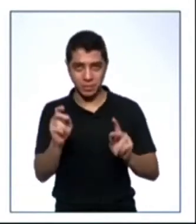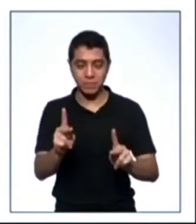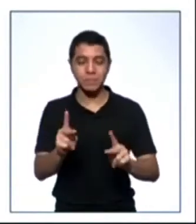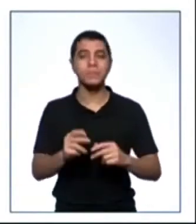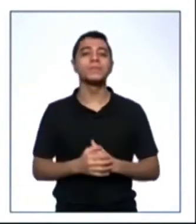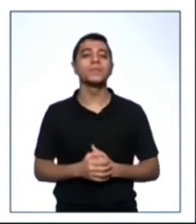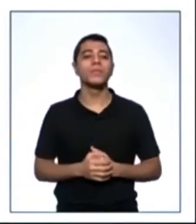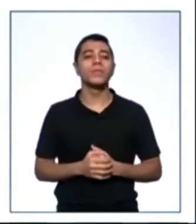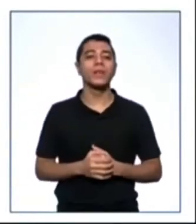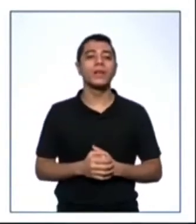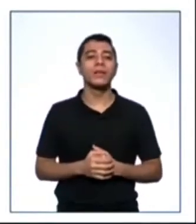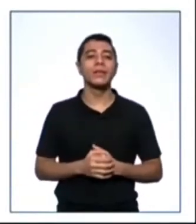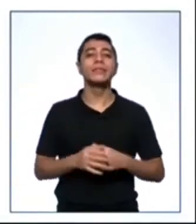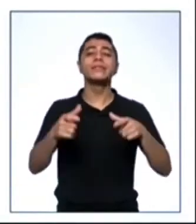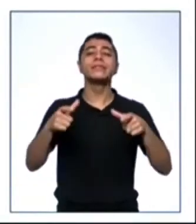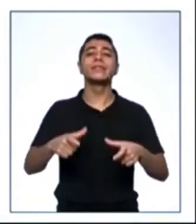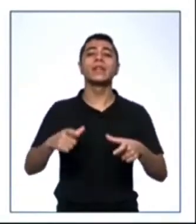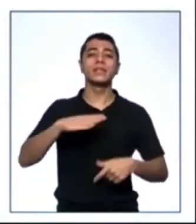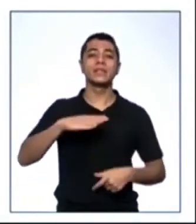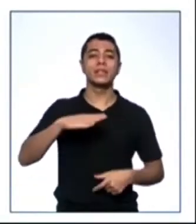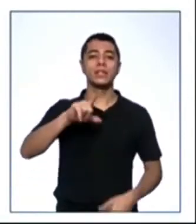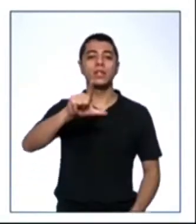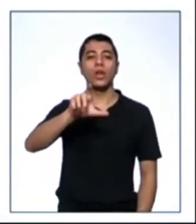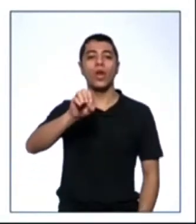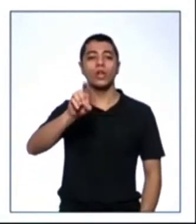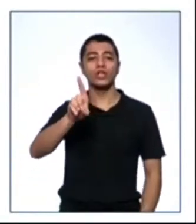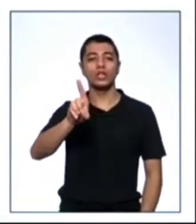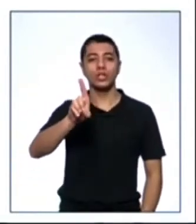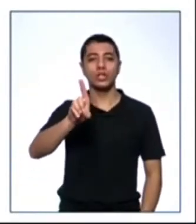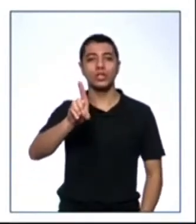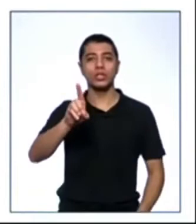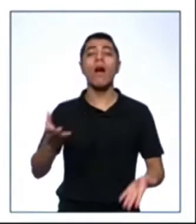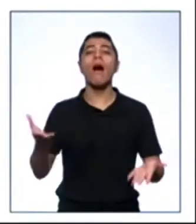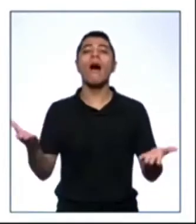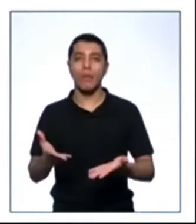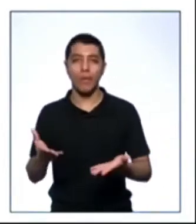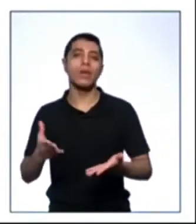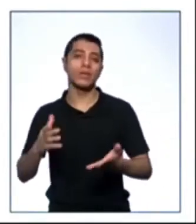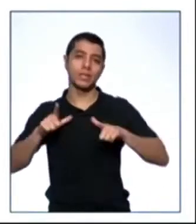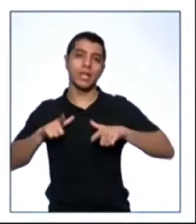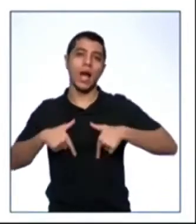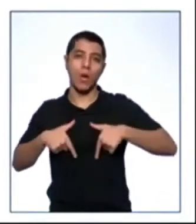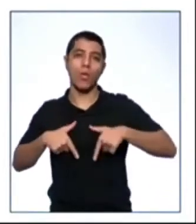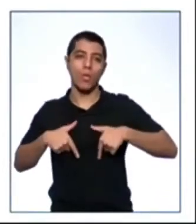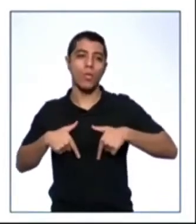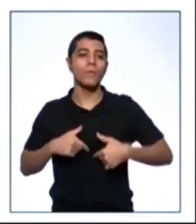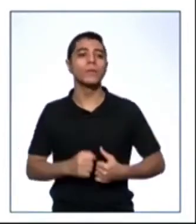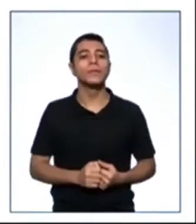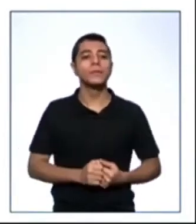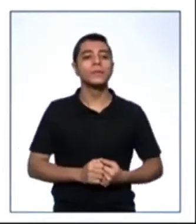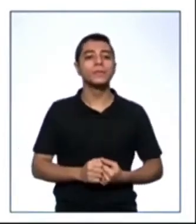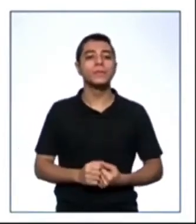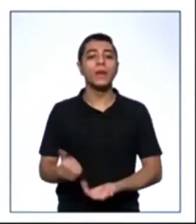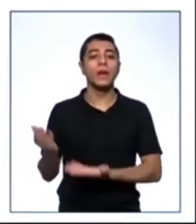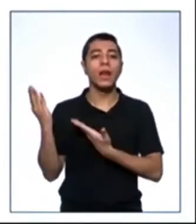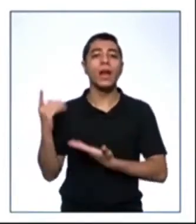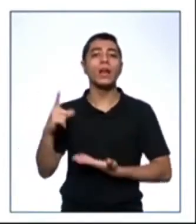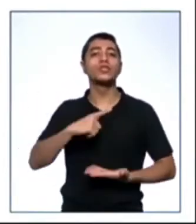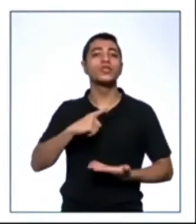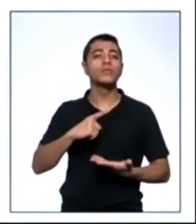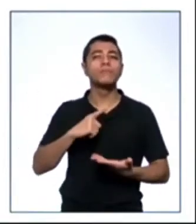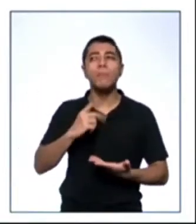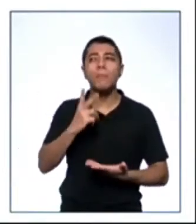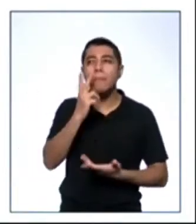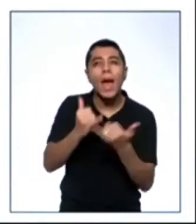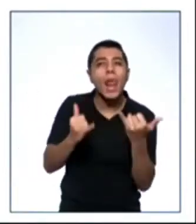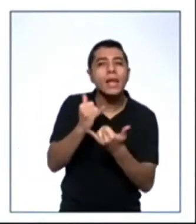Médio. Gente, nela encontram-se elementos que representam uma característica política do romano no período, indicada em, vamos lá,